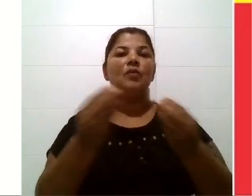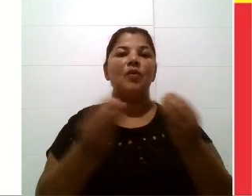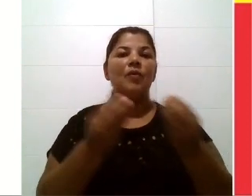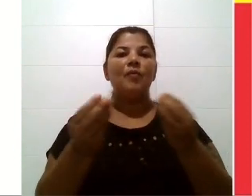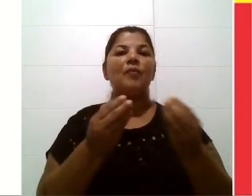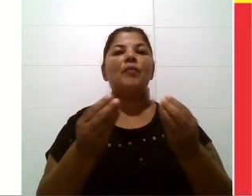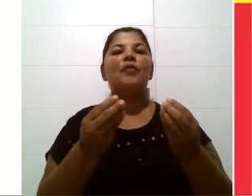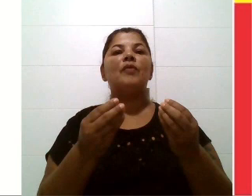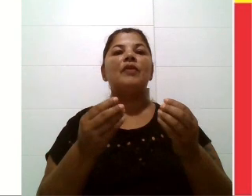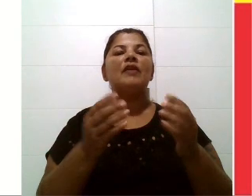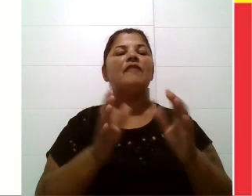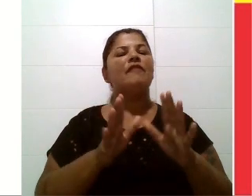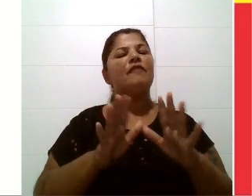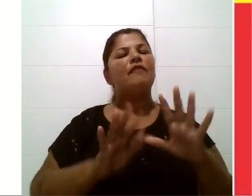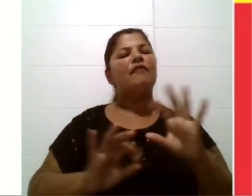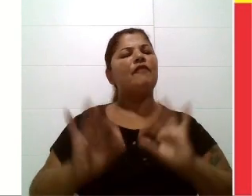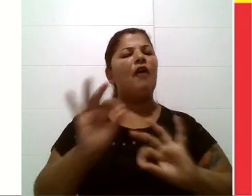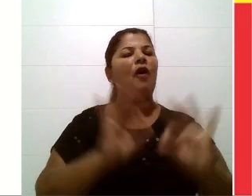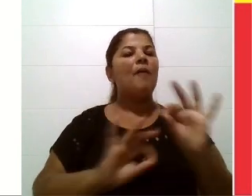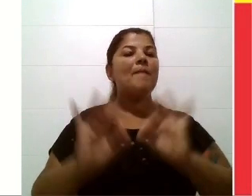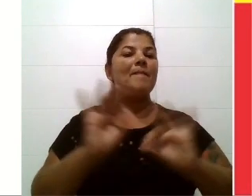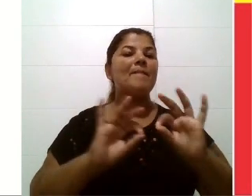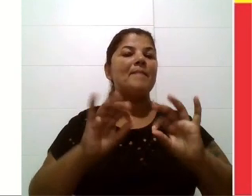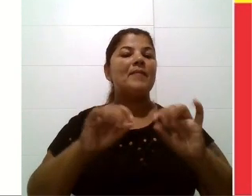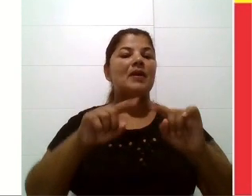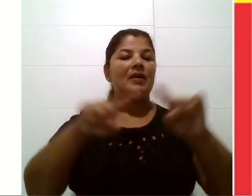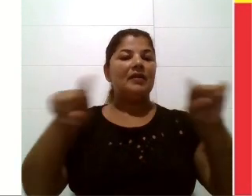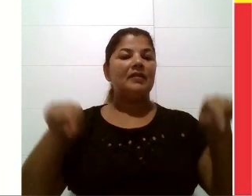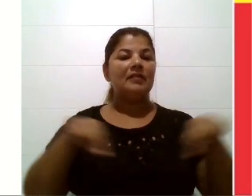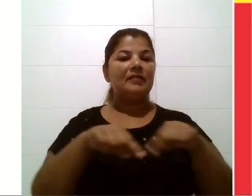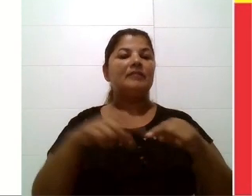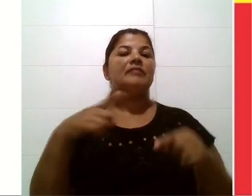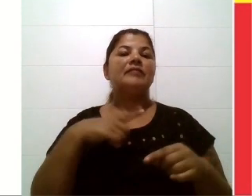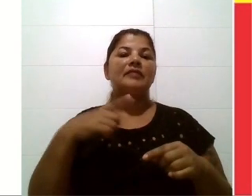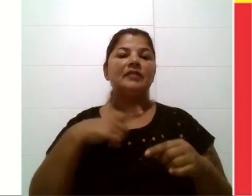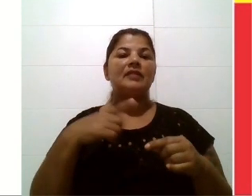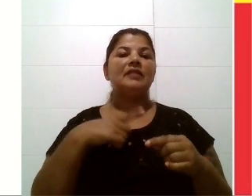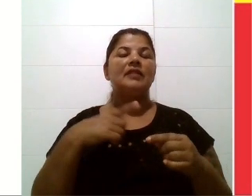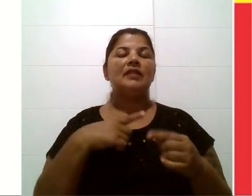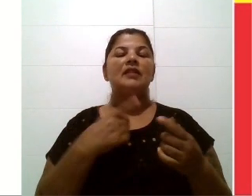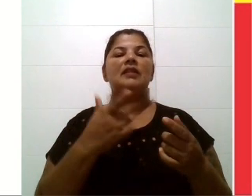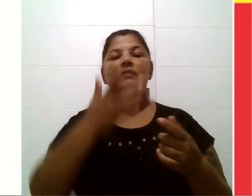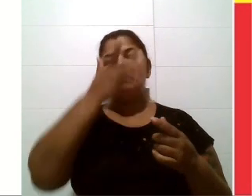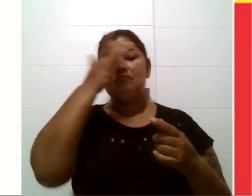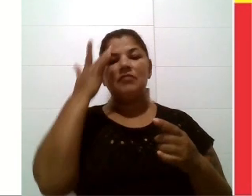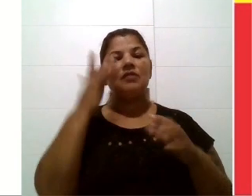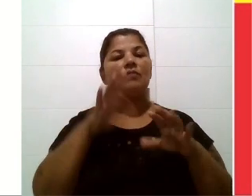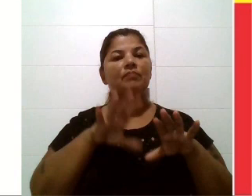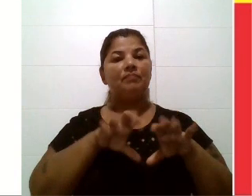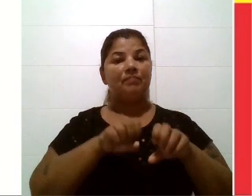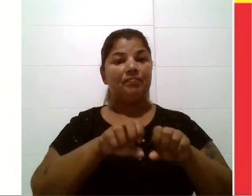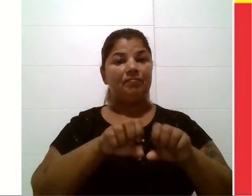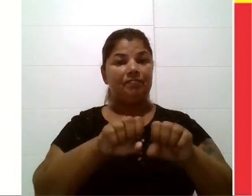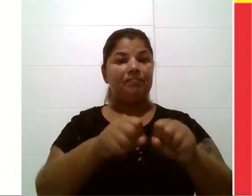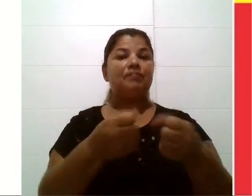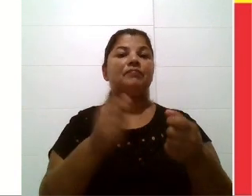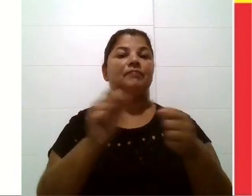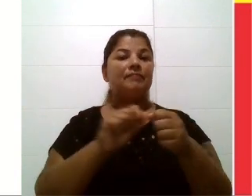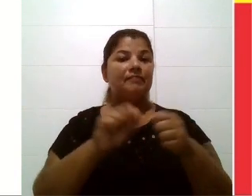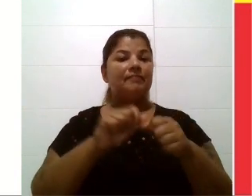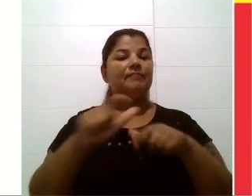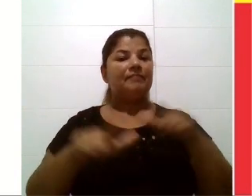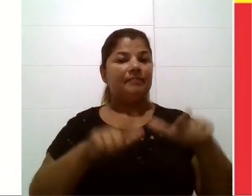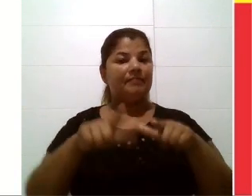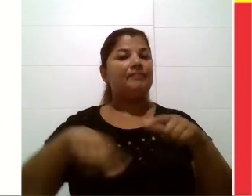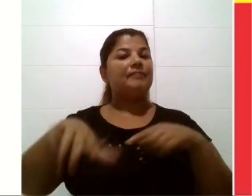aí como sendo uma forma pela qual o espaço geográfico está sendo ocupado pelo ser humano e suas atividades nele. Então